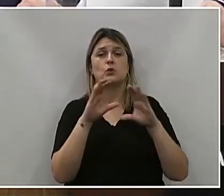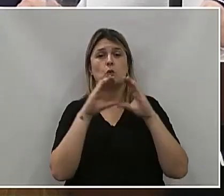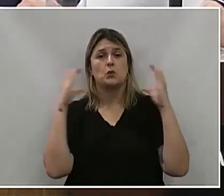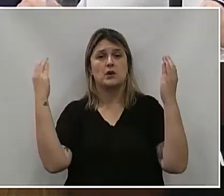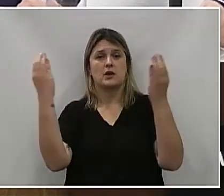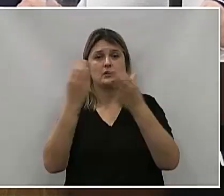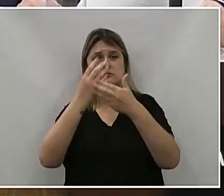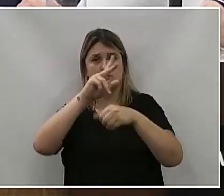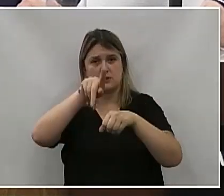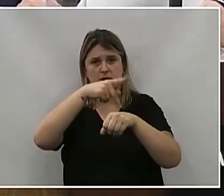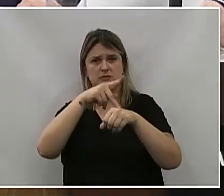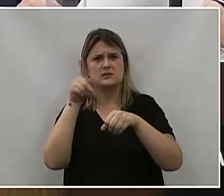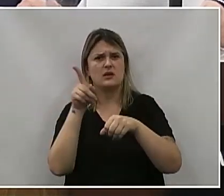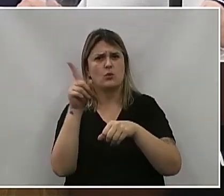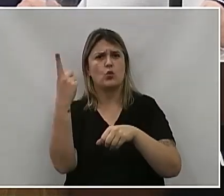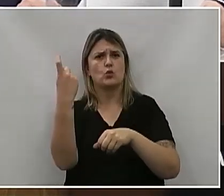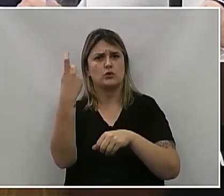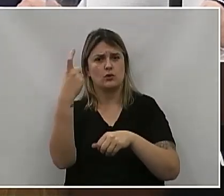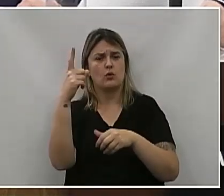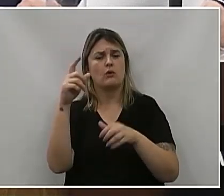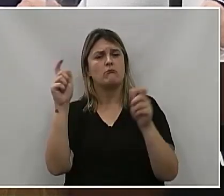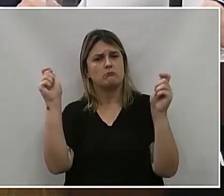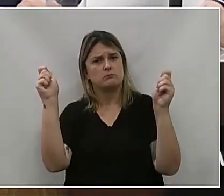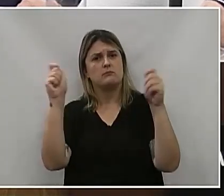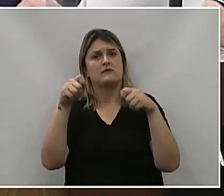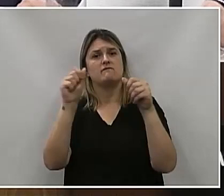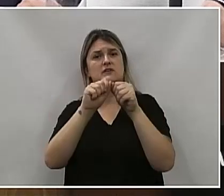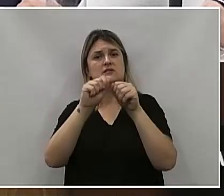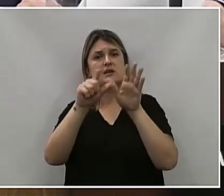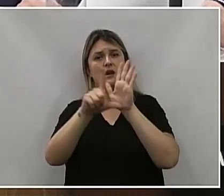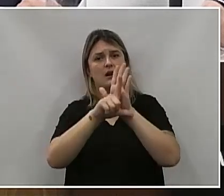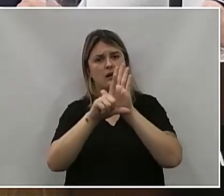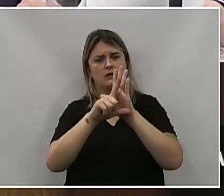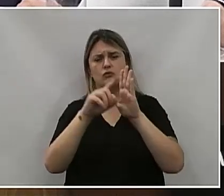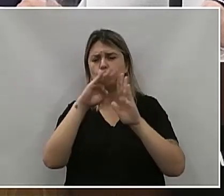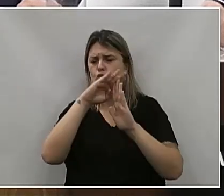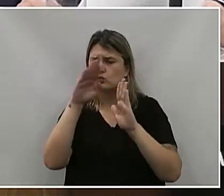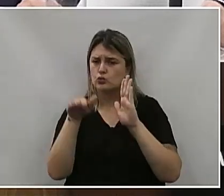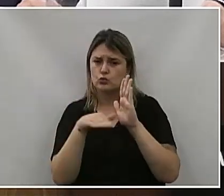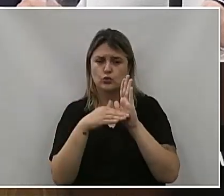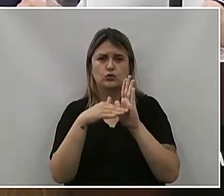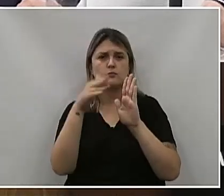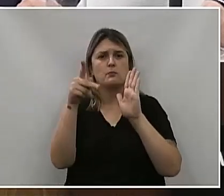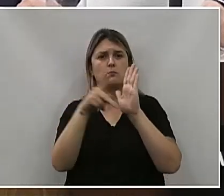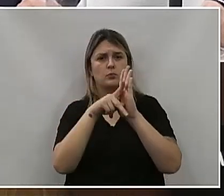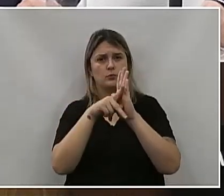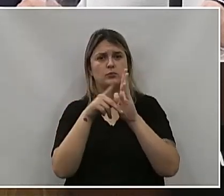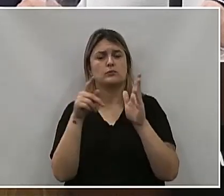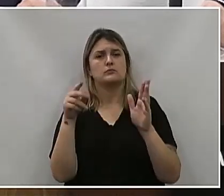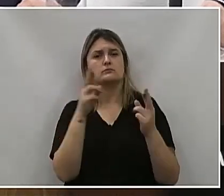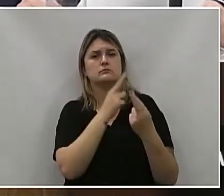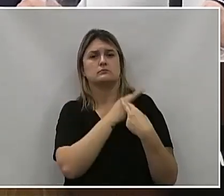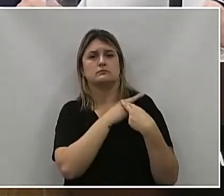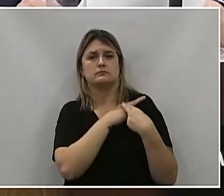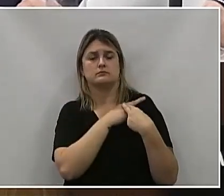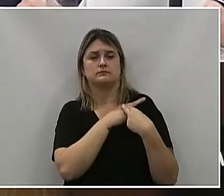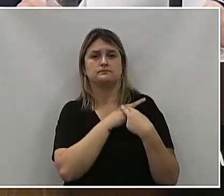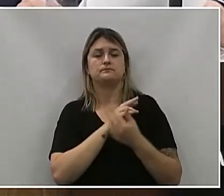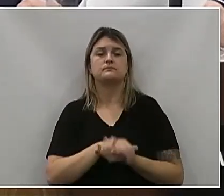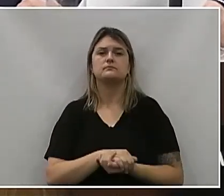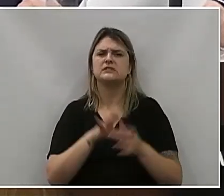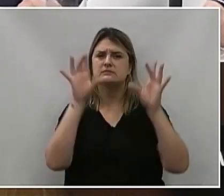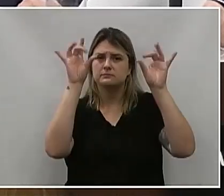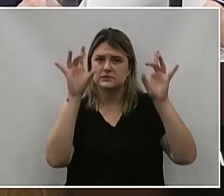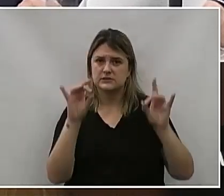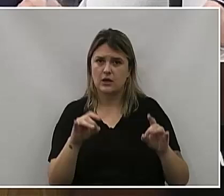Congresso Nacional como único legitimado para legislar em tudo aquilo que lhe é próprio de sua competência.